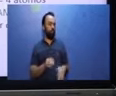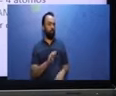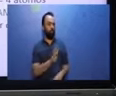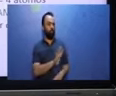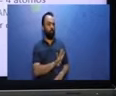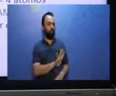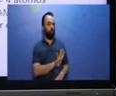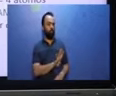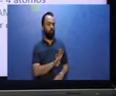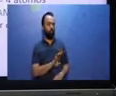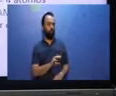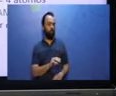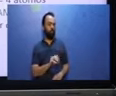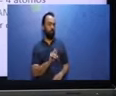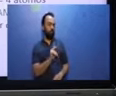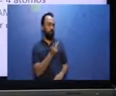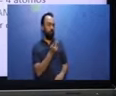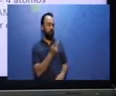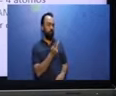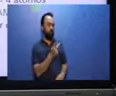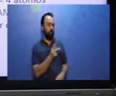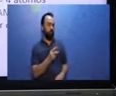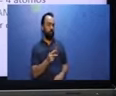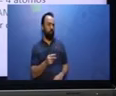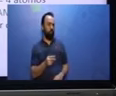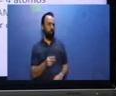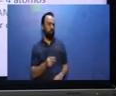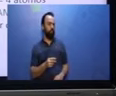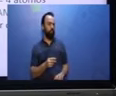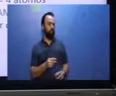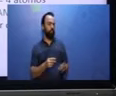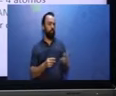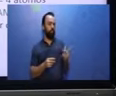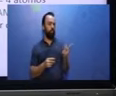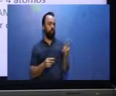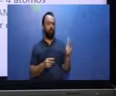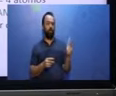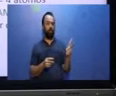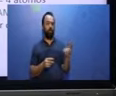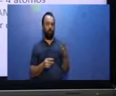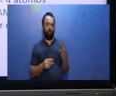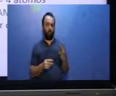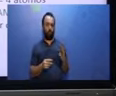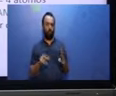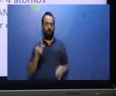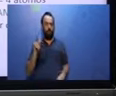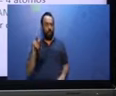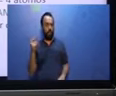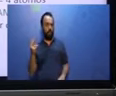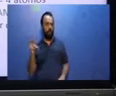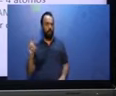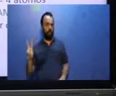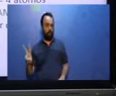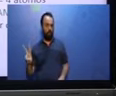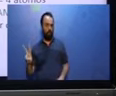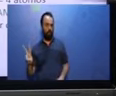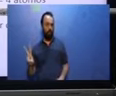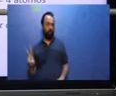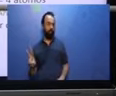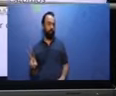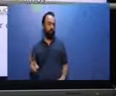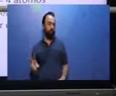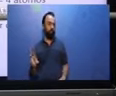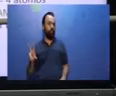consertar aqui do lado dos produtos eu só tenho dois os agentes eu tenho quatro então a primeira coisa que eu vou